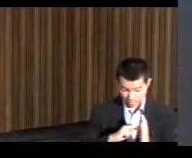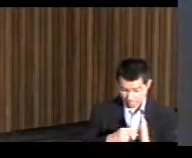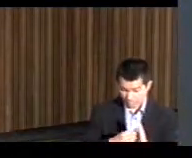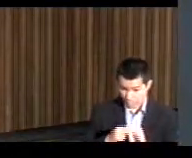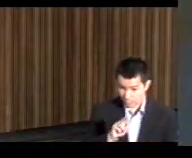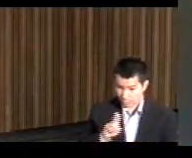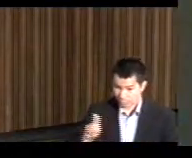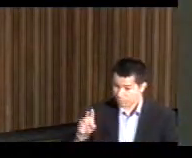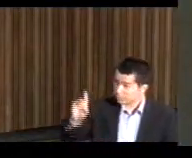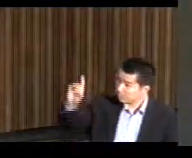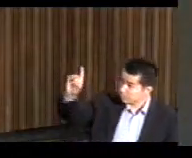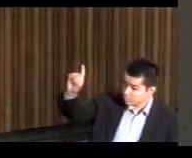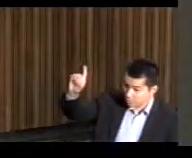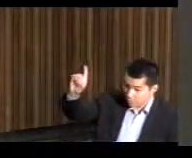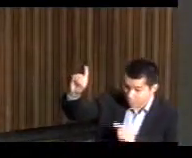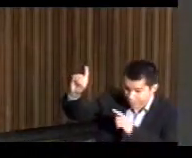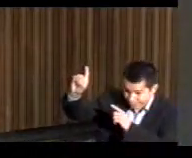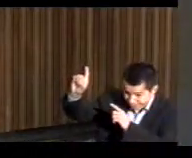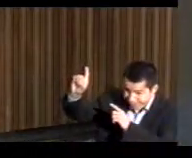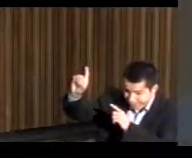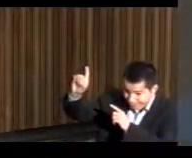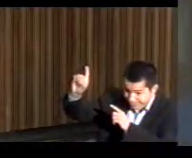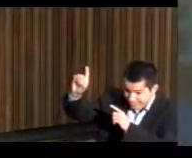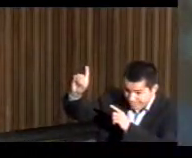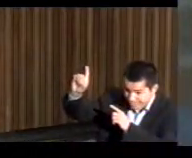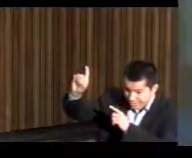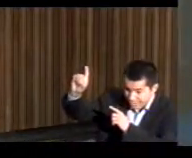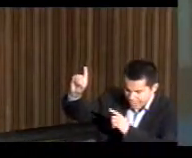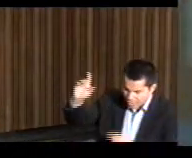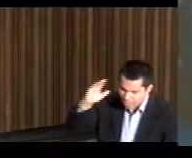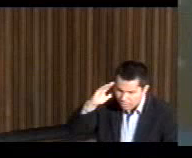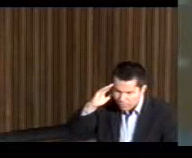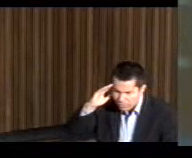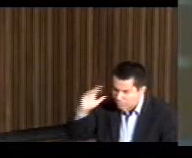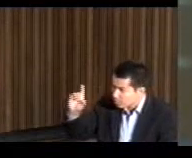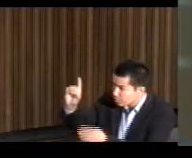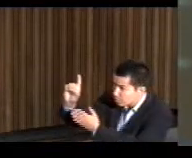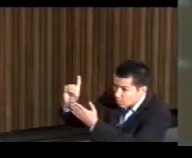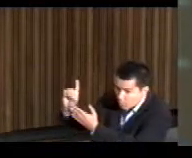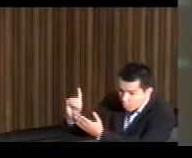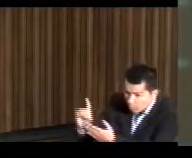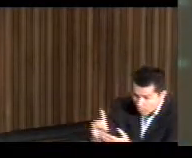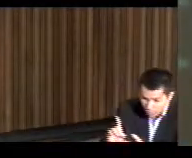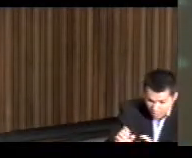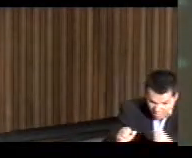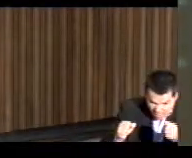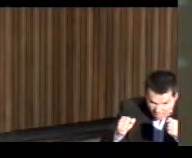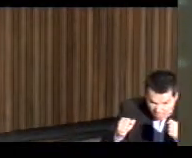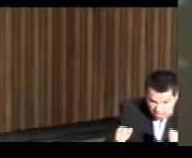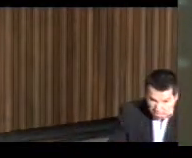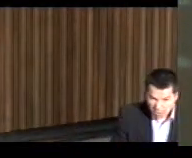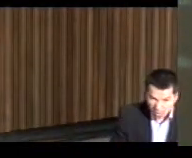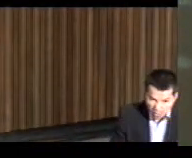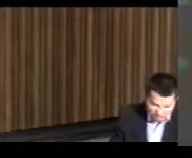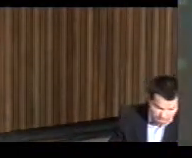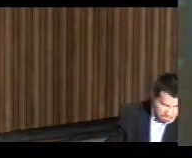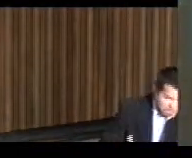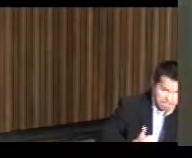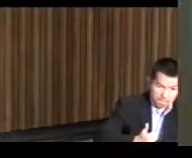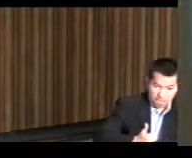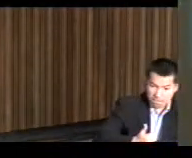acontecer daqui para frente nessa narrativa. Deus se apresenta, eu sou o